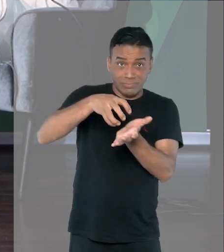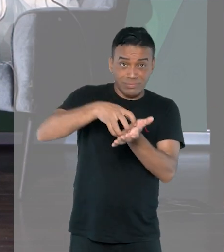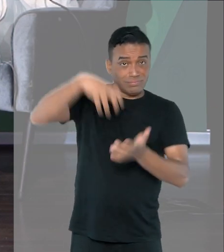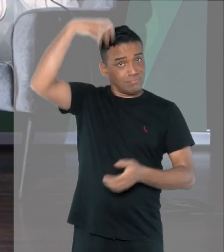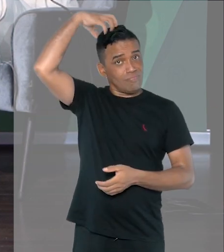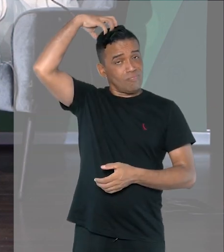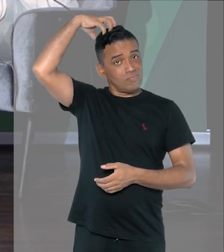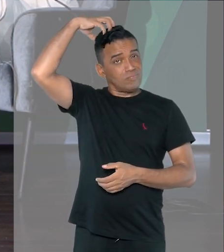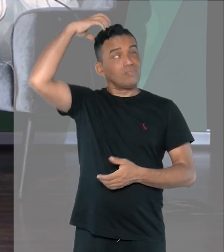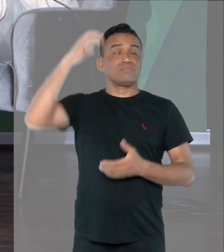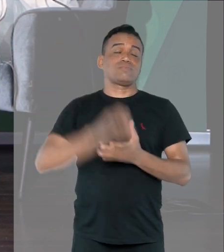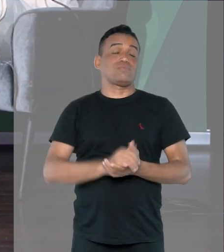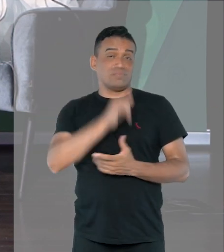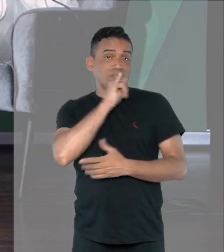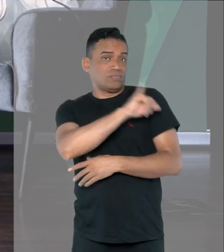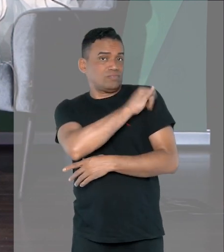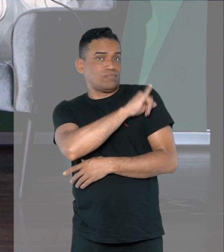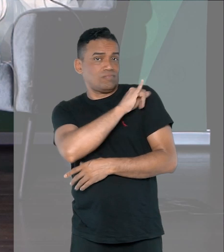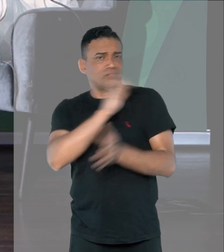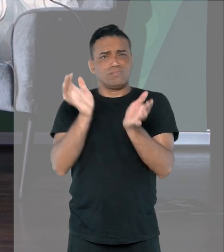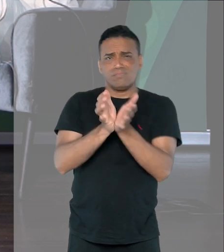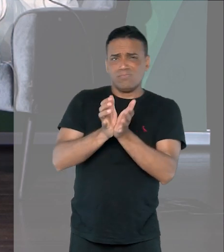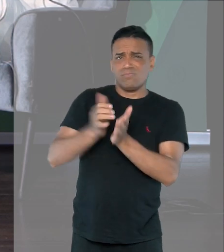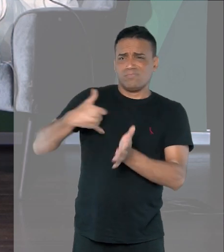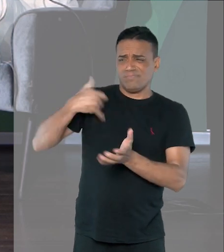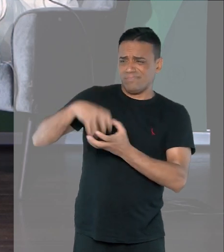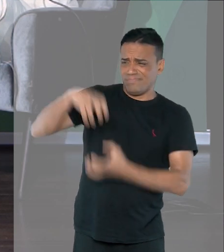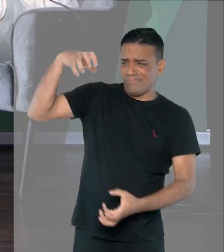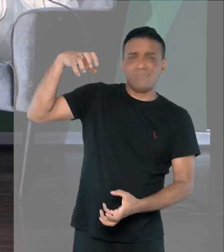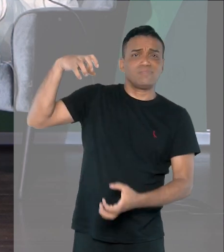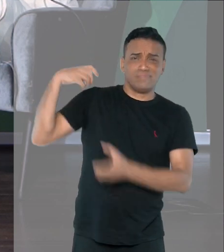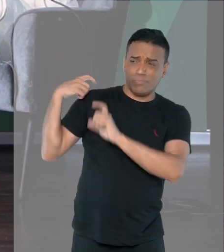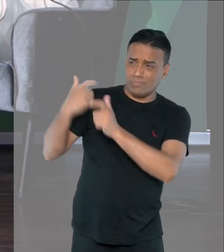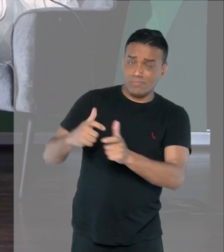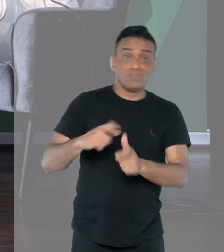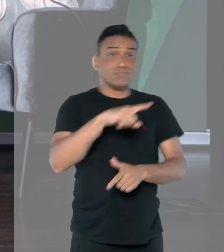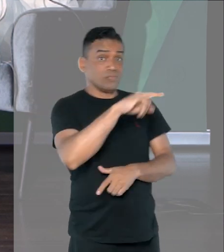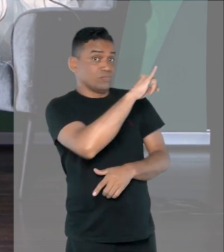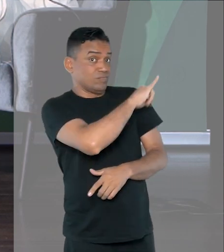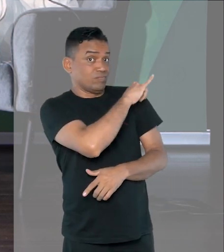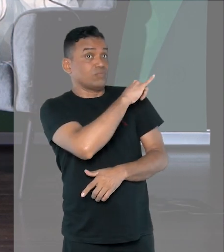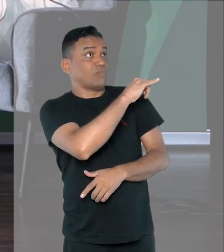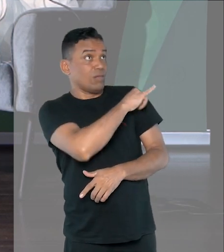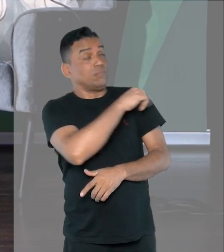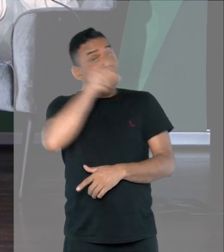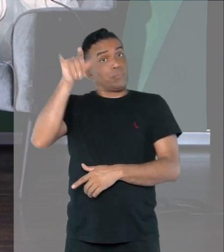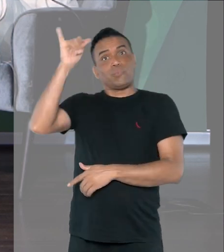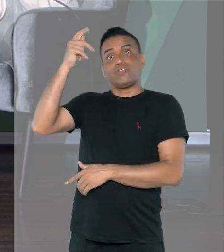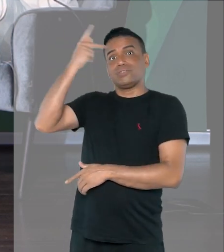divididos. No Rio de Janeiro, aqueles velhos monarquistas tradicionais. Em São Paulo, você já tem, digamos, os